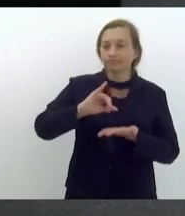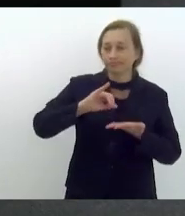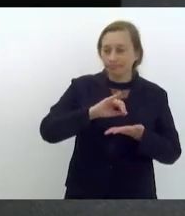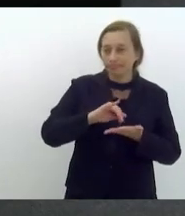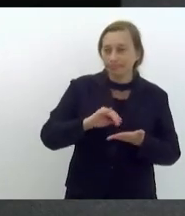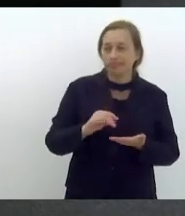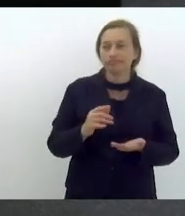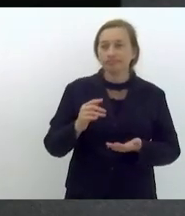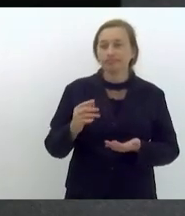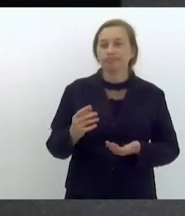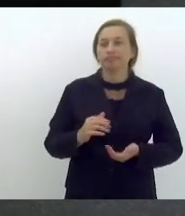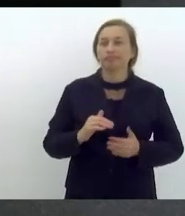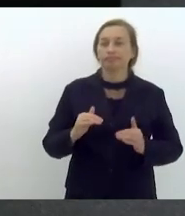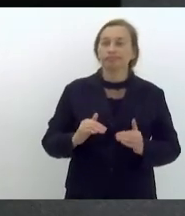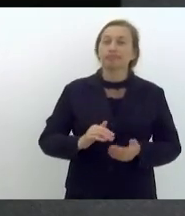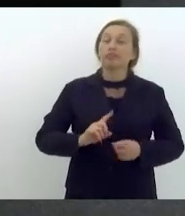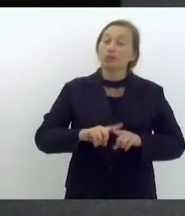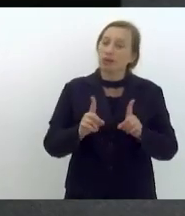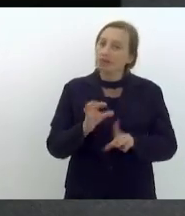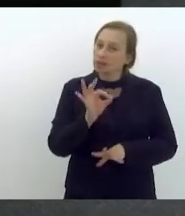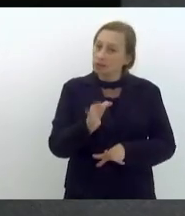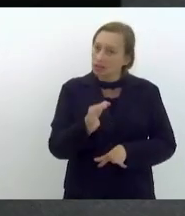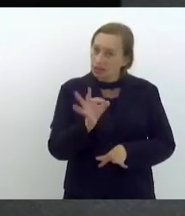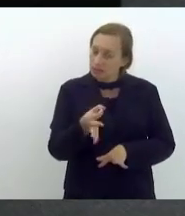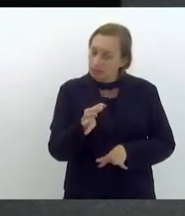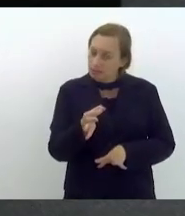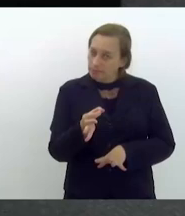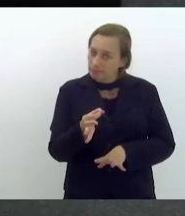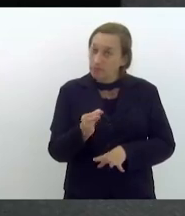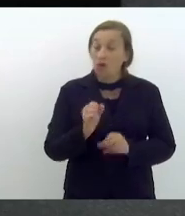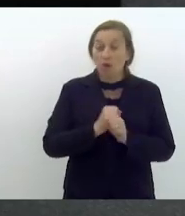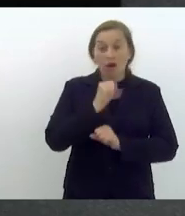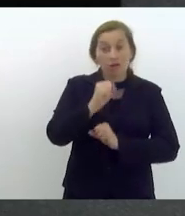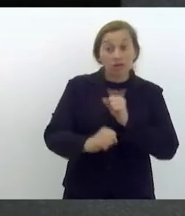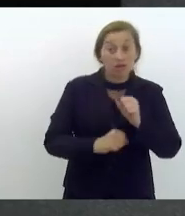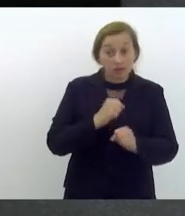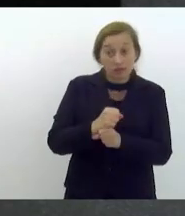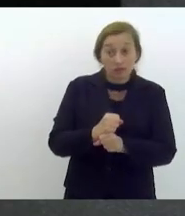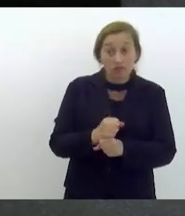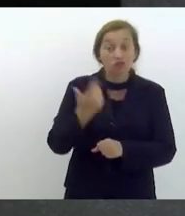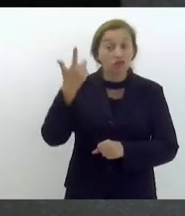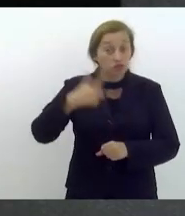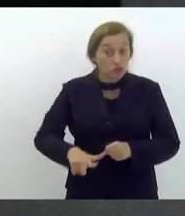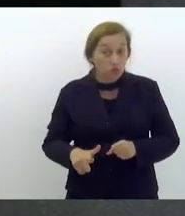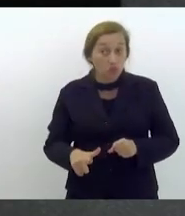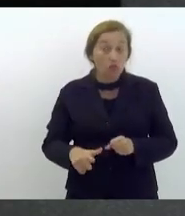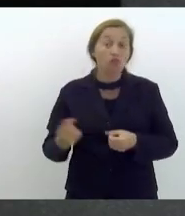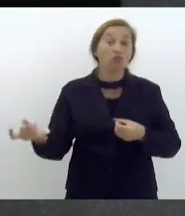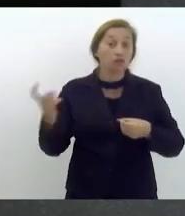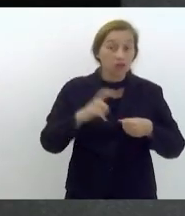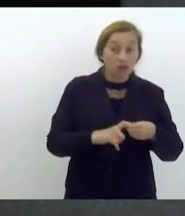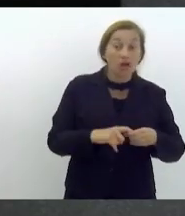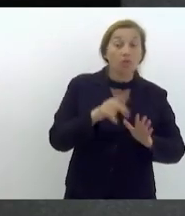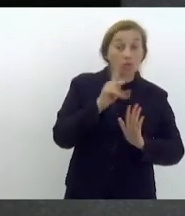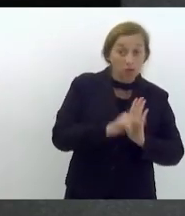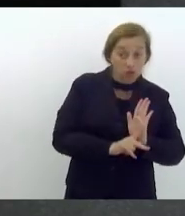mas pode ter certeza que ano que vem vou estar representando esse projeto